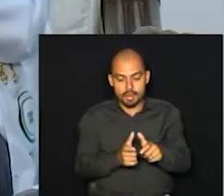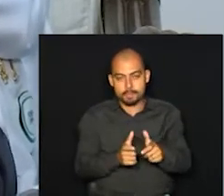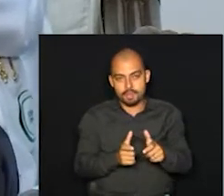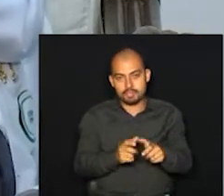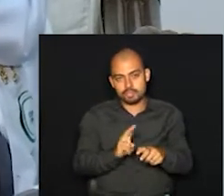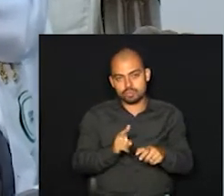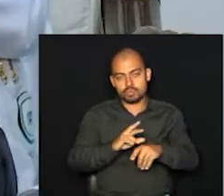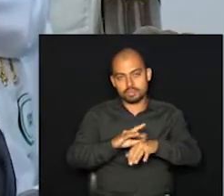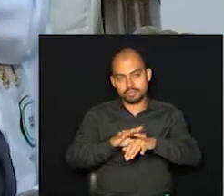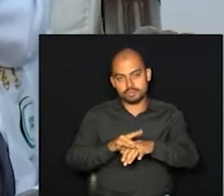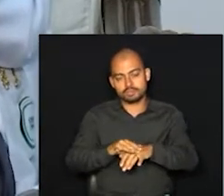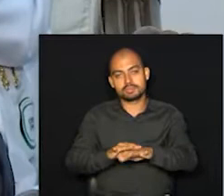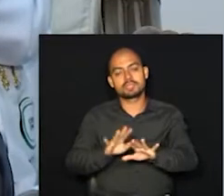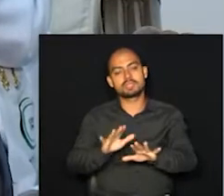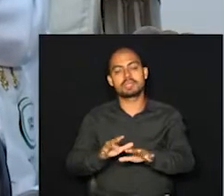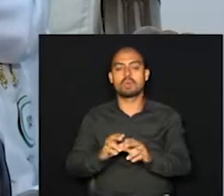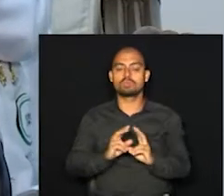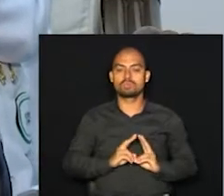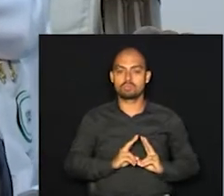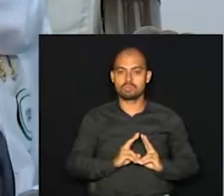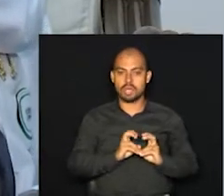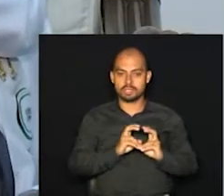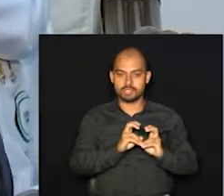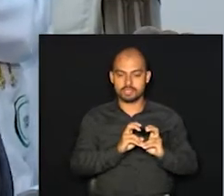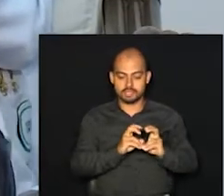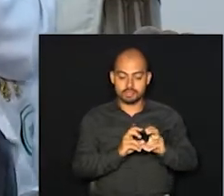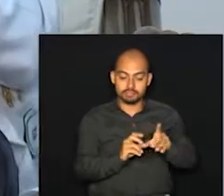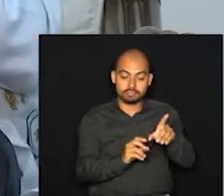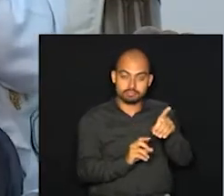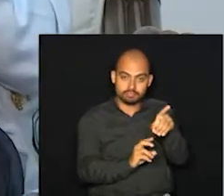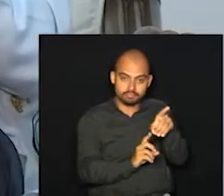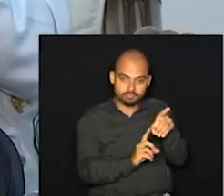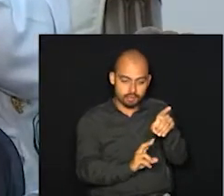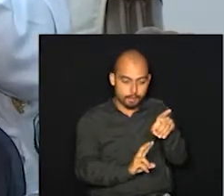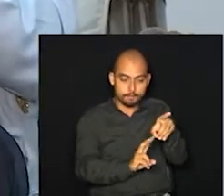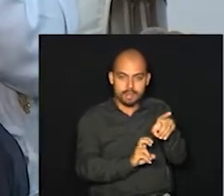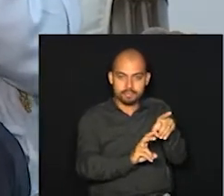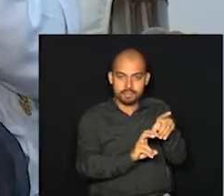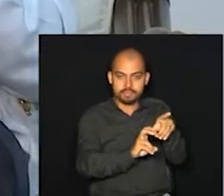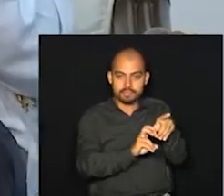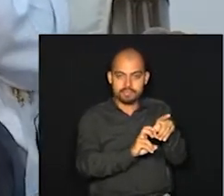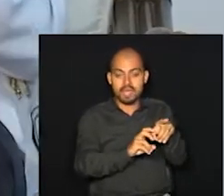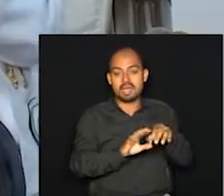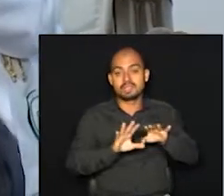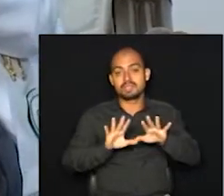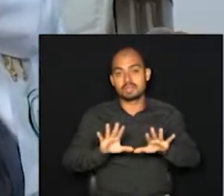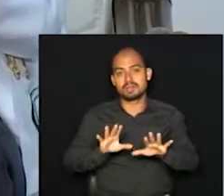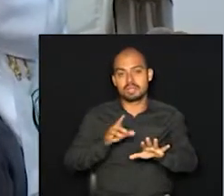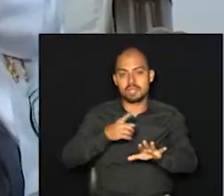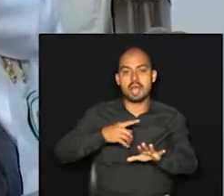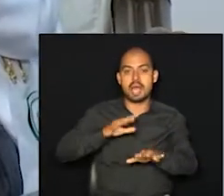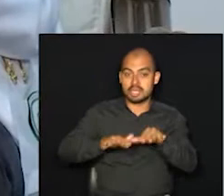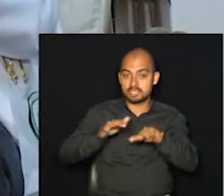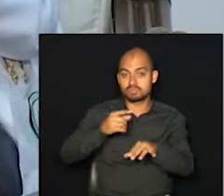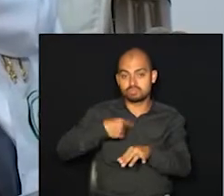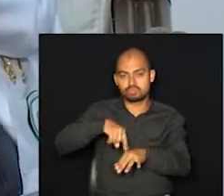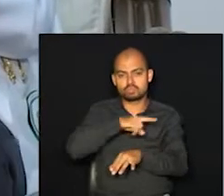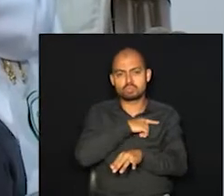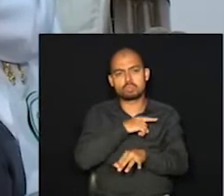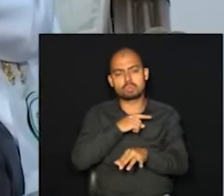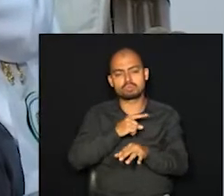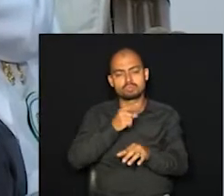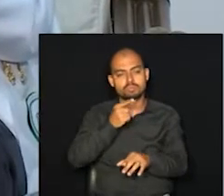prostatite, e o câncer da próstata. Então, muitas vezes, a grande maioria das vezes, a gente consegue fazer o